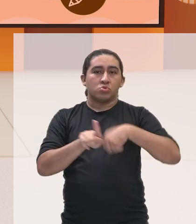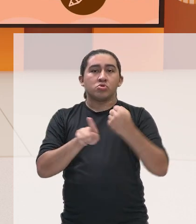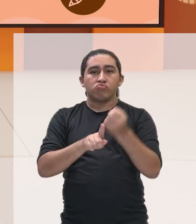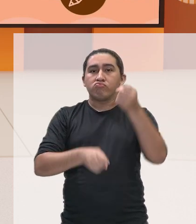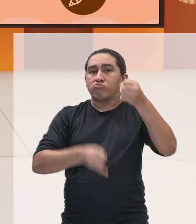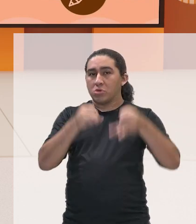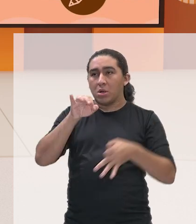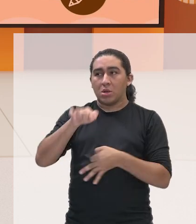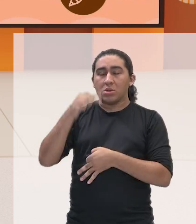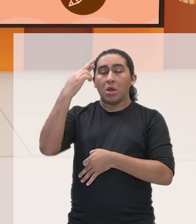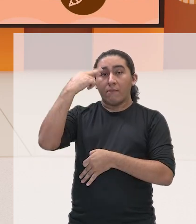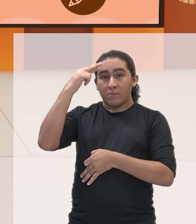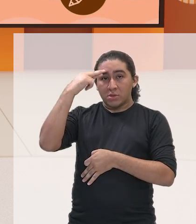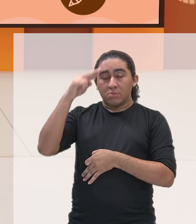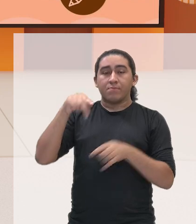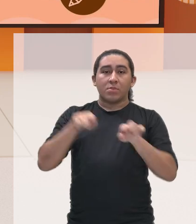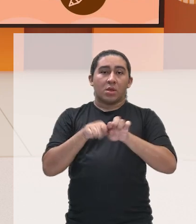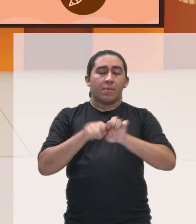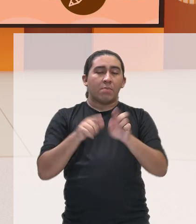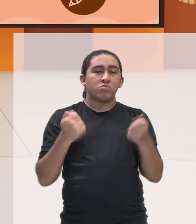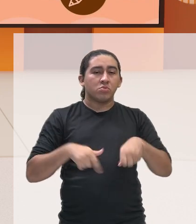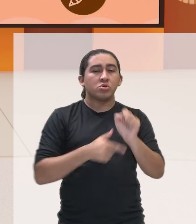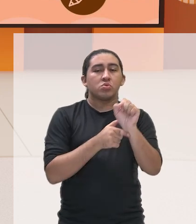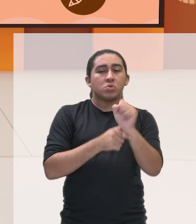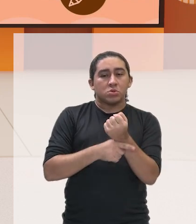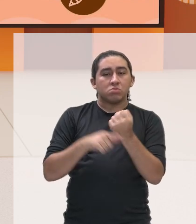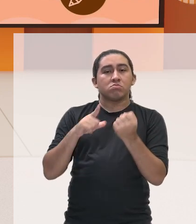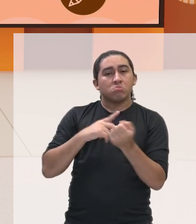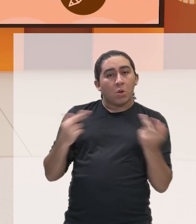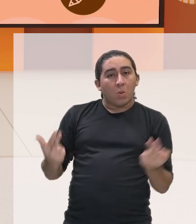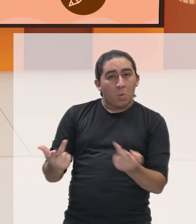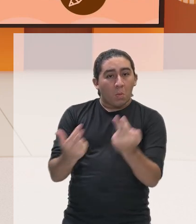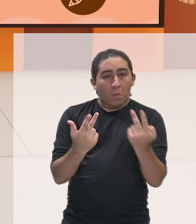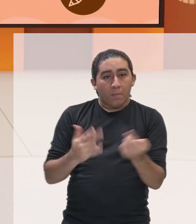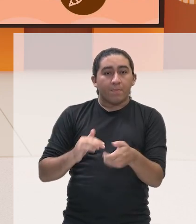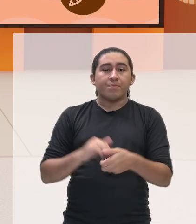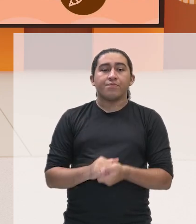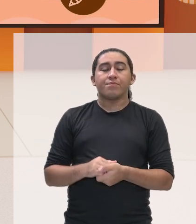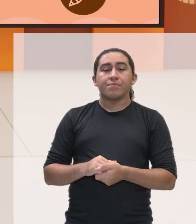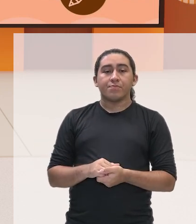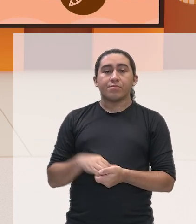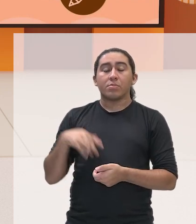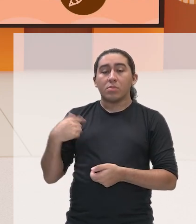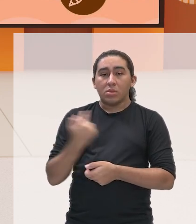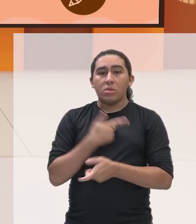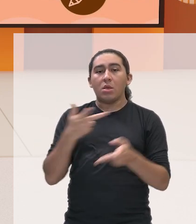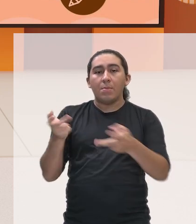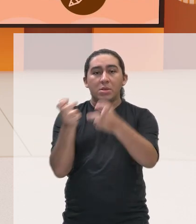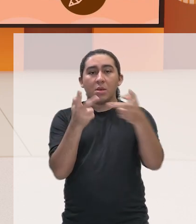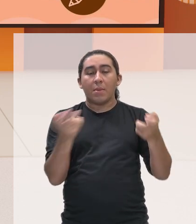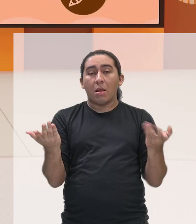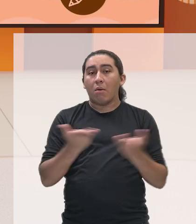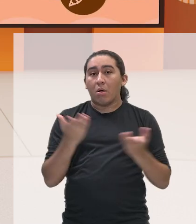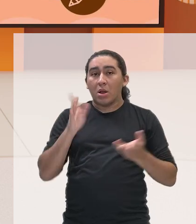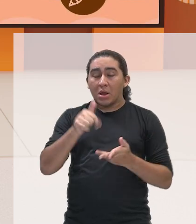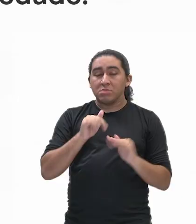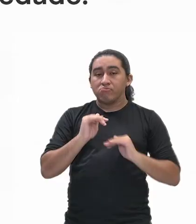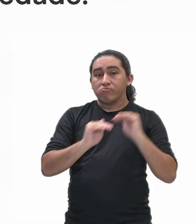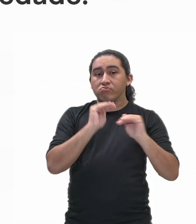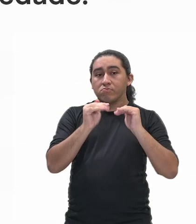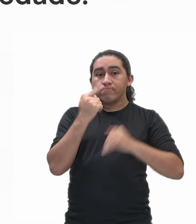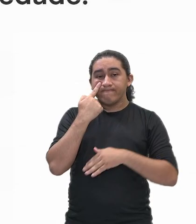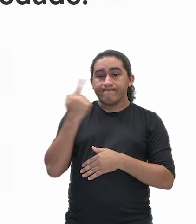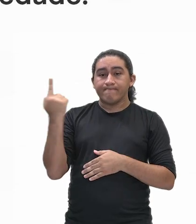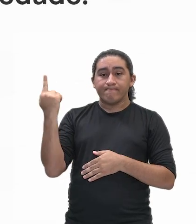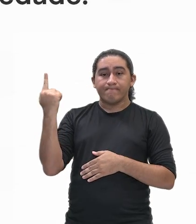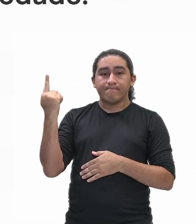essa reflexão para manter as coisas como estão, né? Então, nós vamos ver como é que vai se dar esse processo.